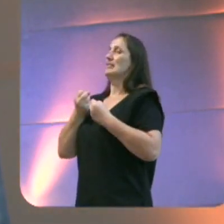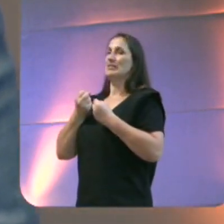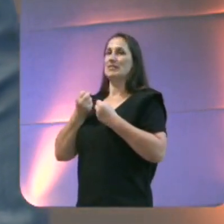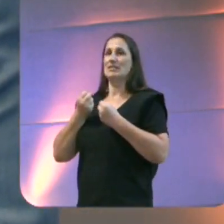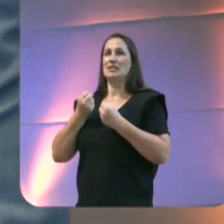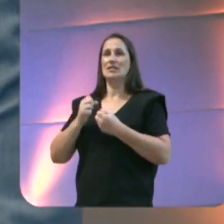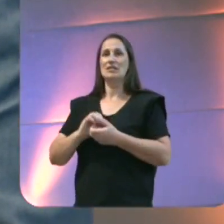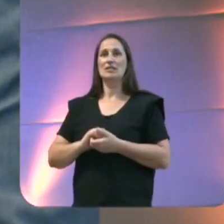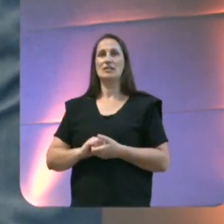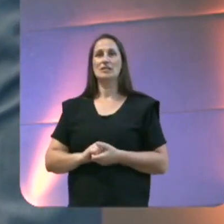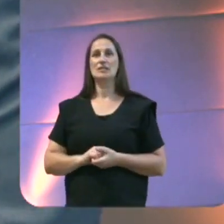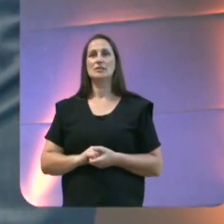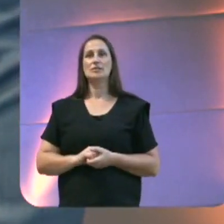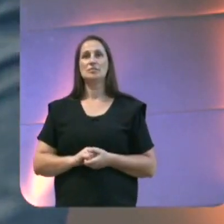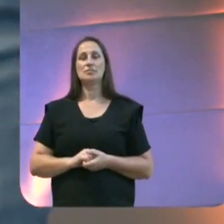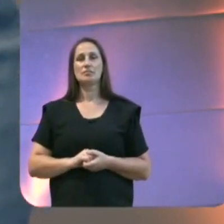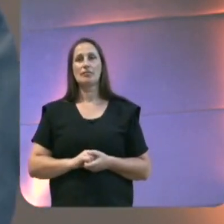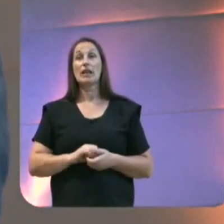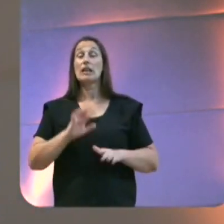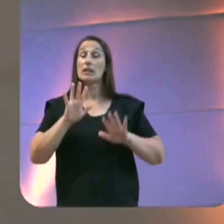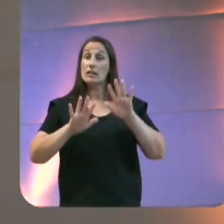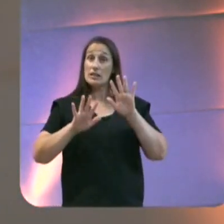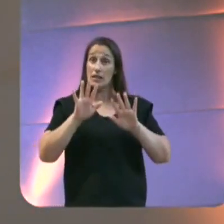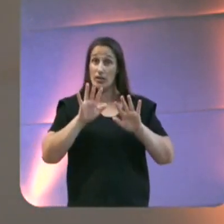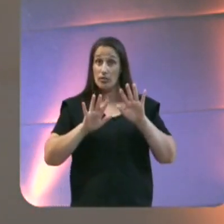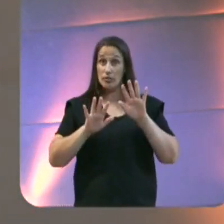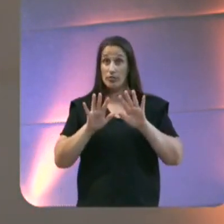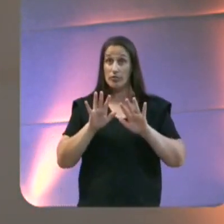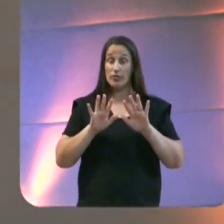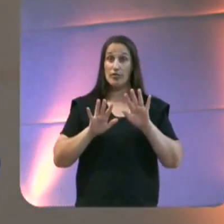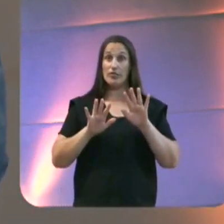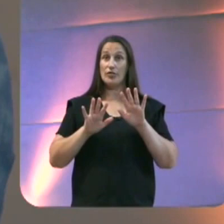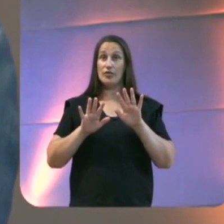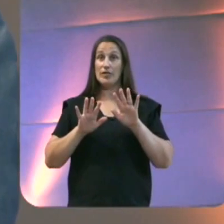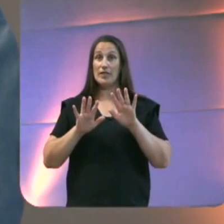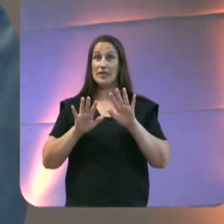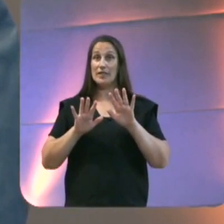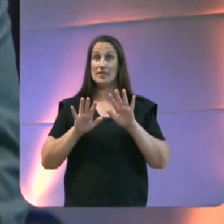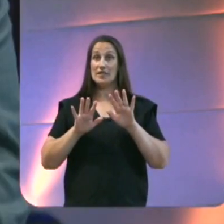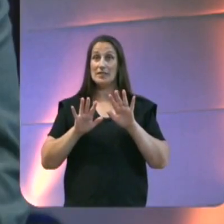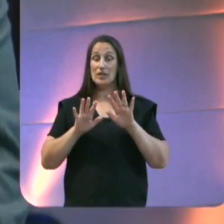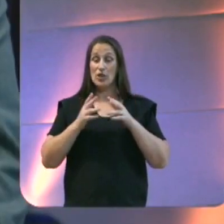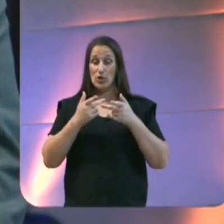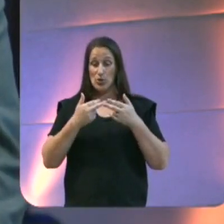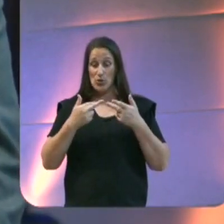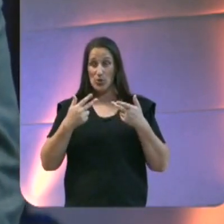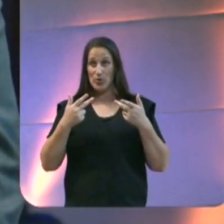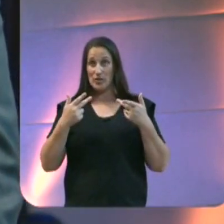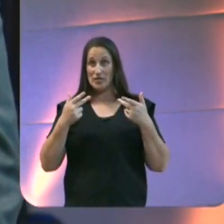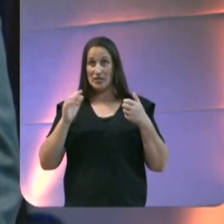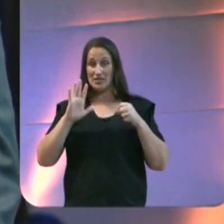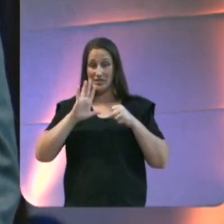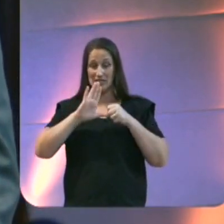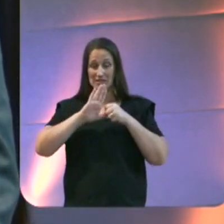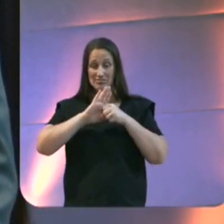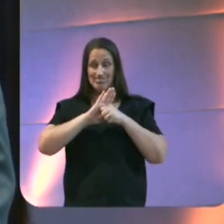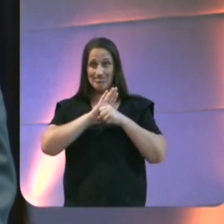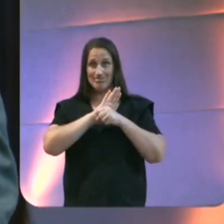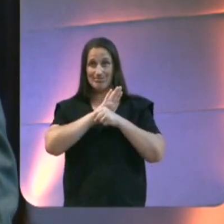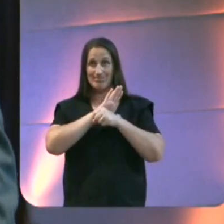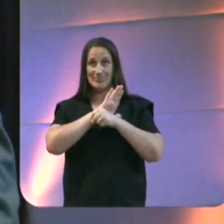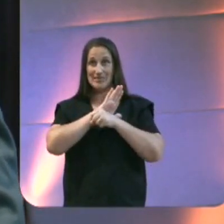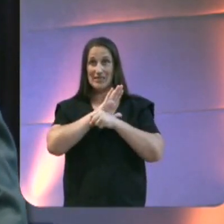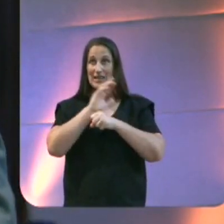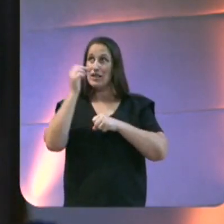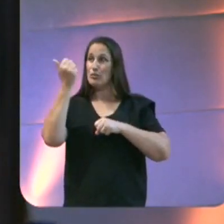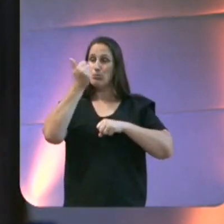Talvez sejam áreas que você tem permitido encher o teu coração e que estão tomando o lugar do